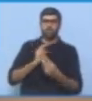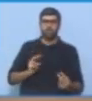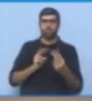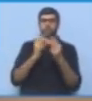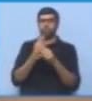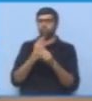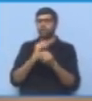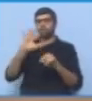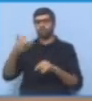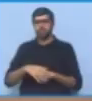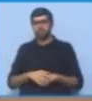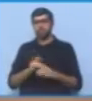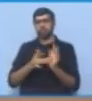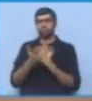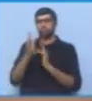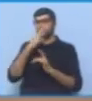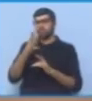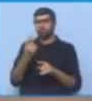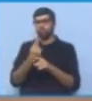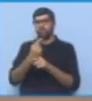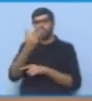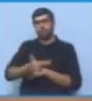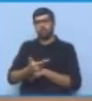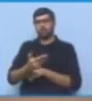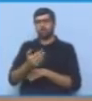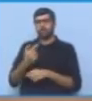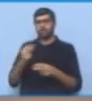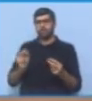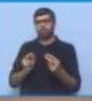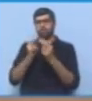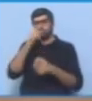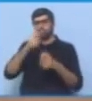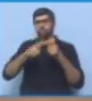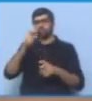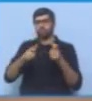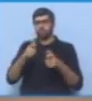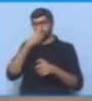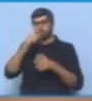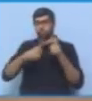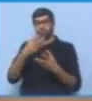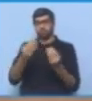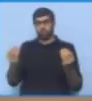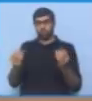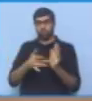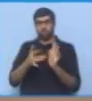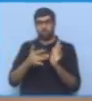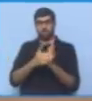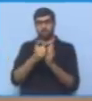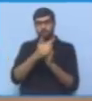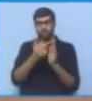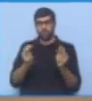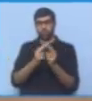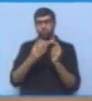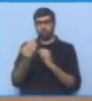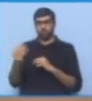E, portanto, Jesus usa categorias existenciais. Ele encontra-se com pessoas. Ele encontra-se com muitas pessoas. O Evangelho é feito de encontros. Fala